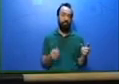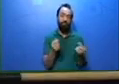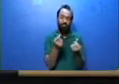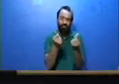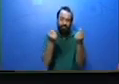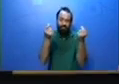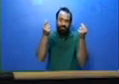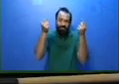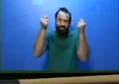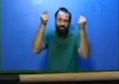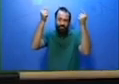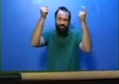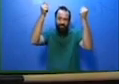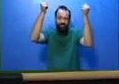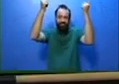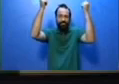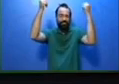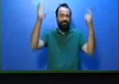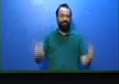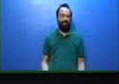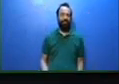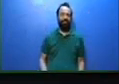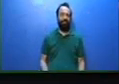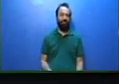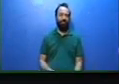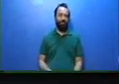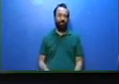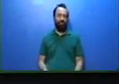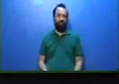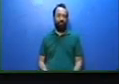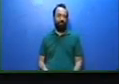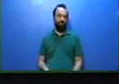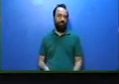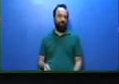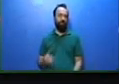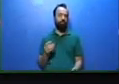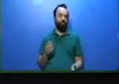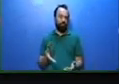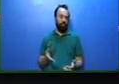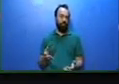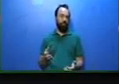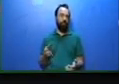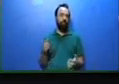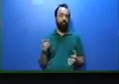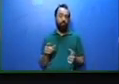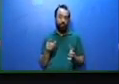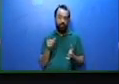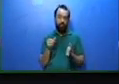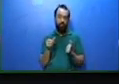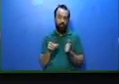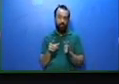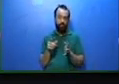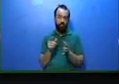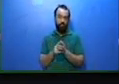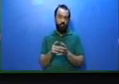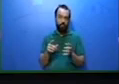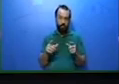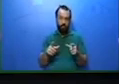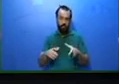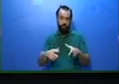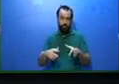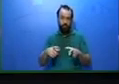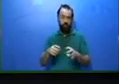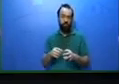quadrilhões de reais na loteria, muito dinheiro. E o último quadrinho, ao descobrir que um álbum de